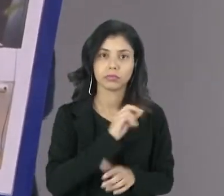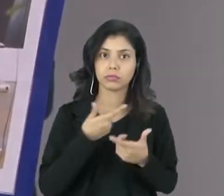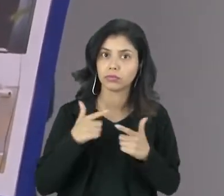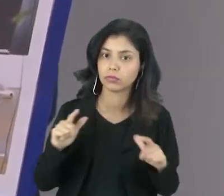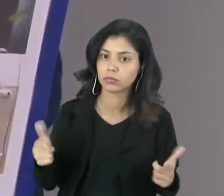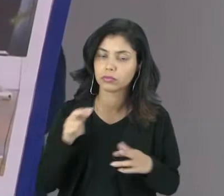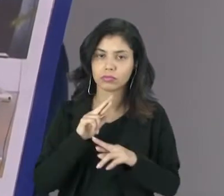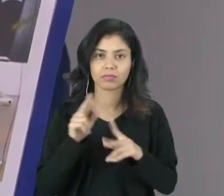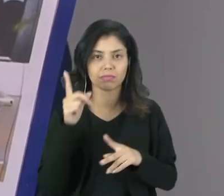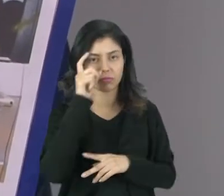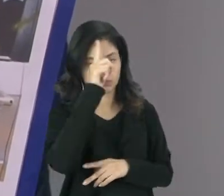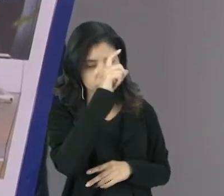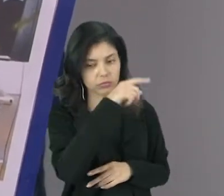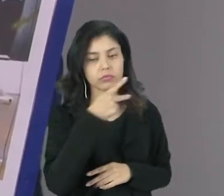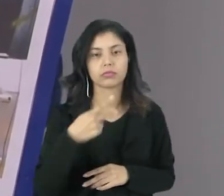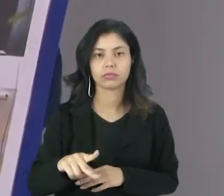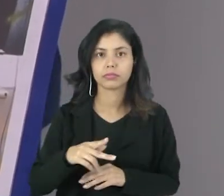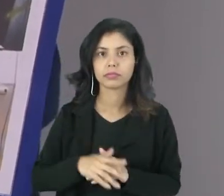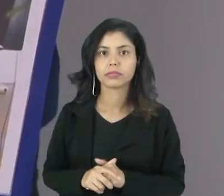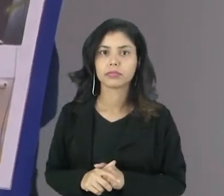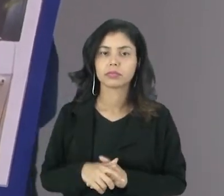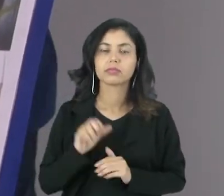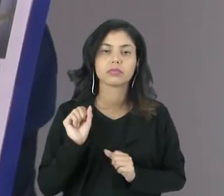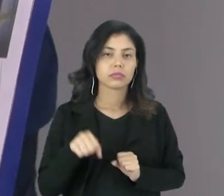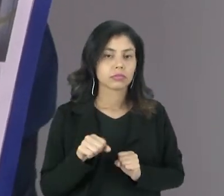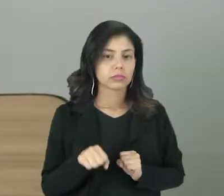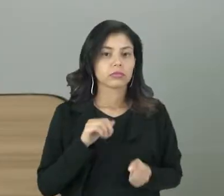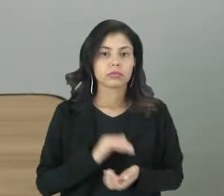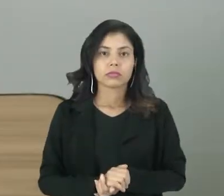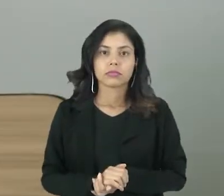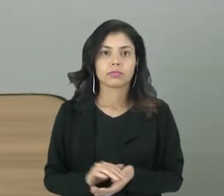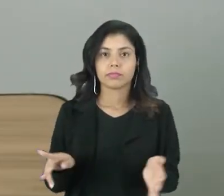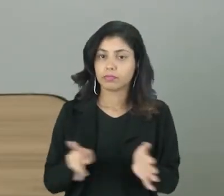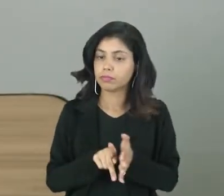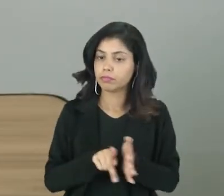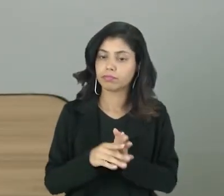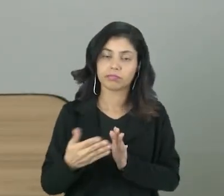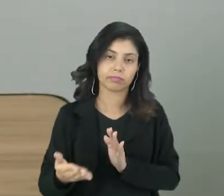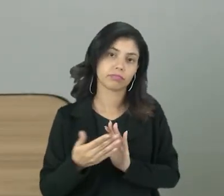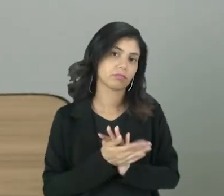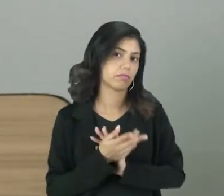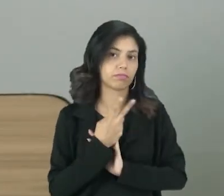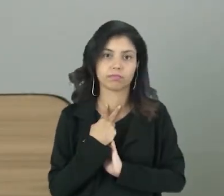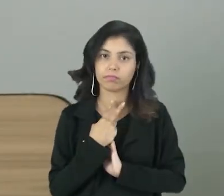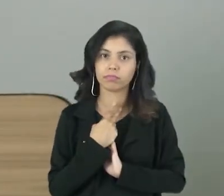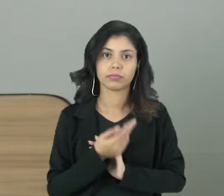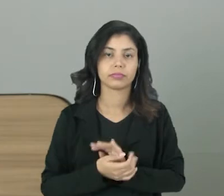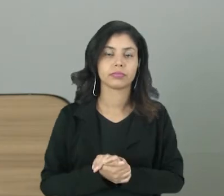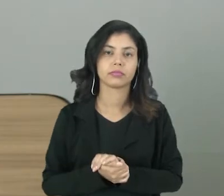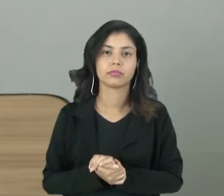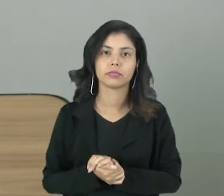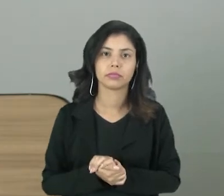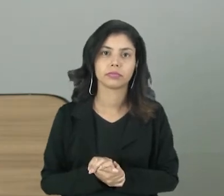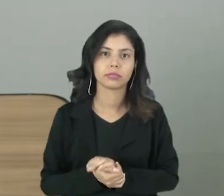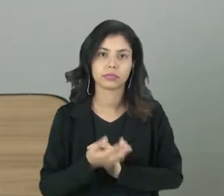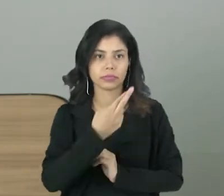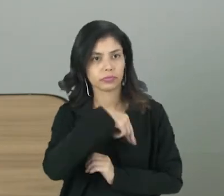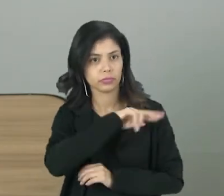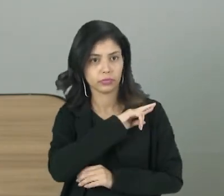muito difícil para elas não é mesmo que não é adequada para elas tá bom uma